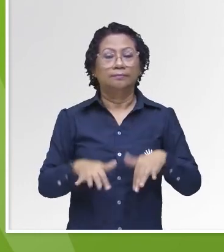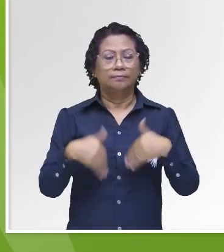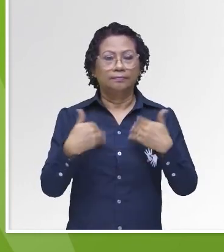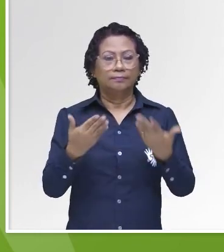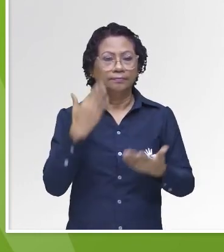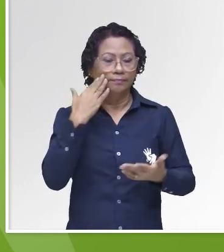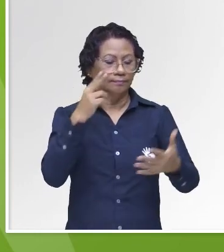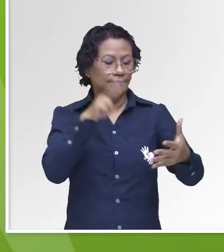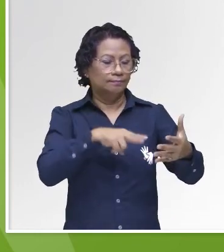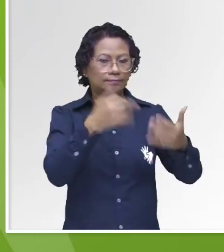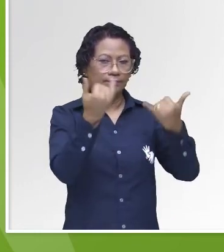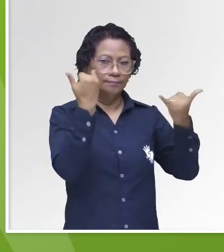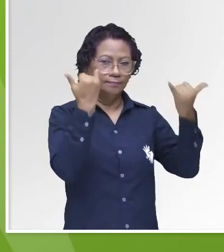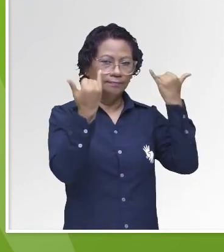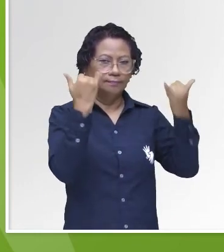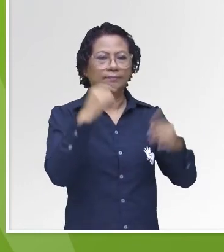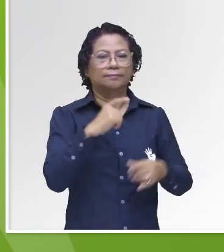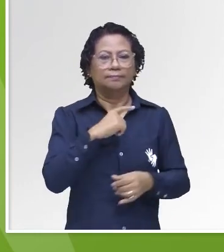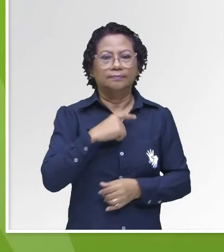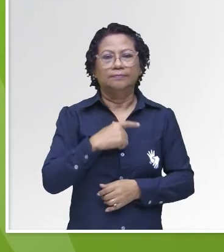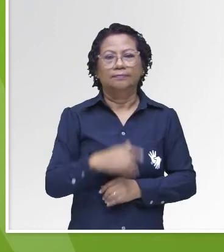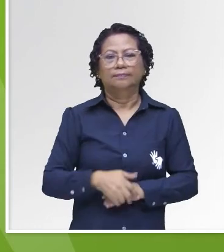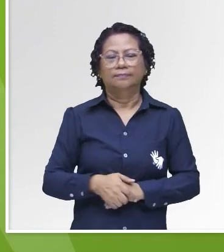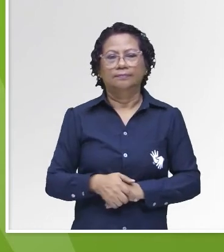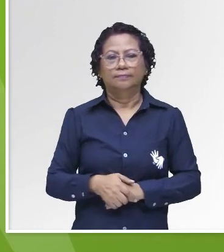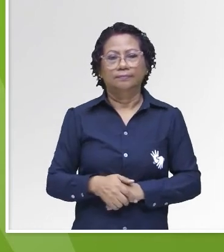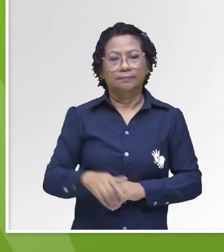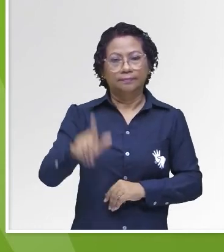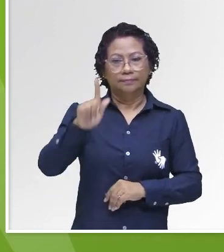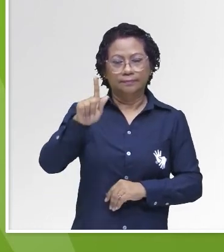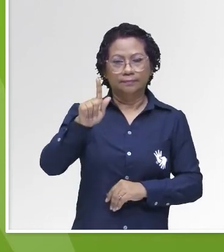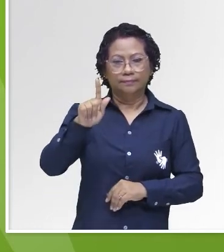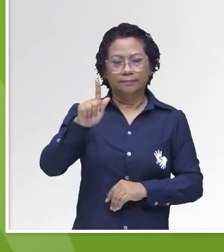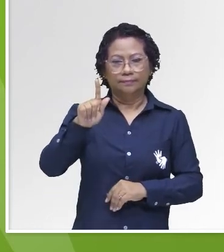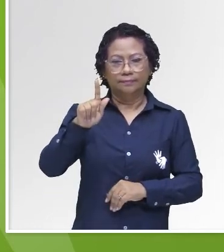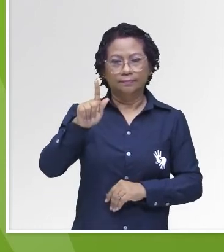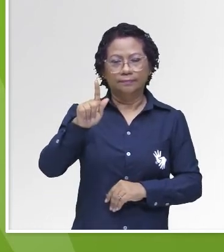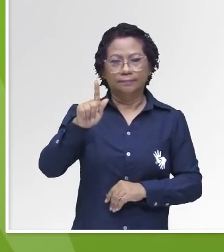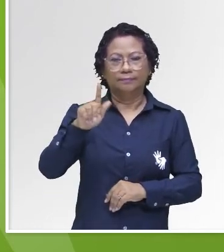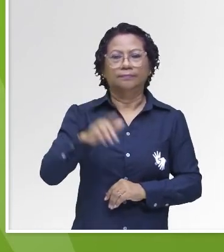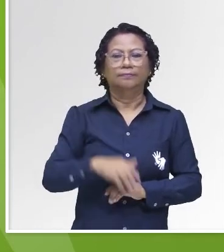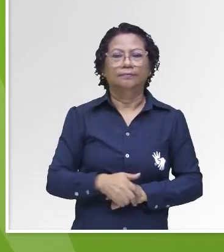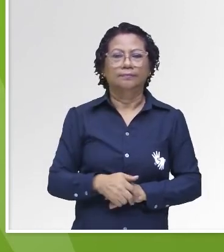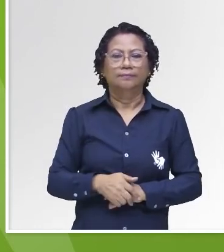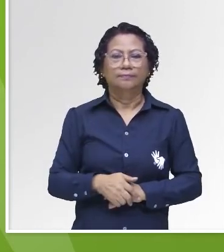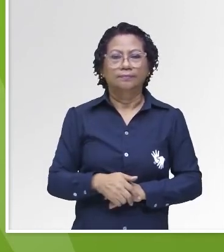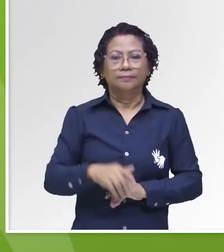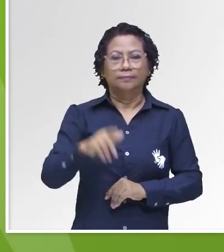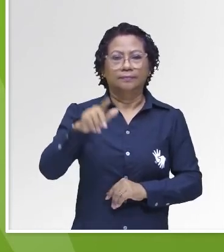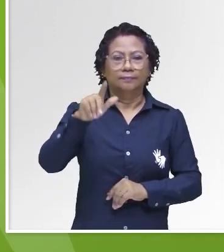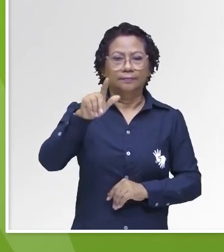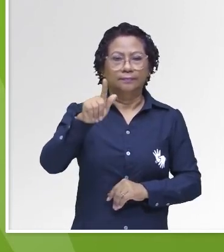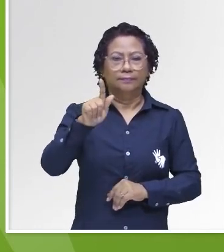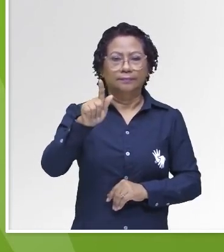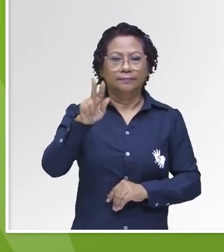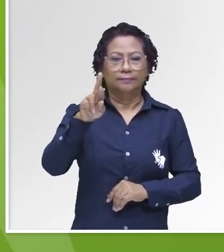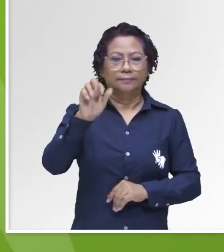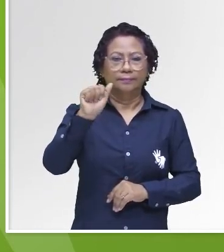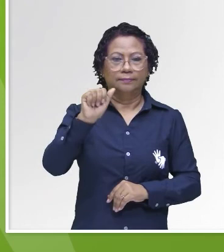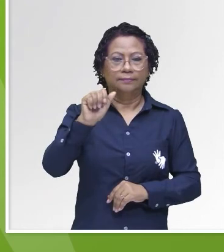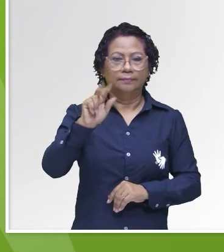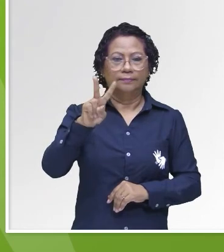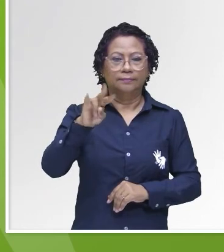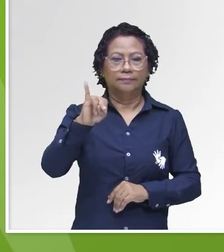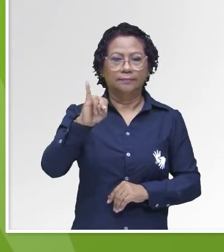cartela nós temos, sendo G a aceleração gravitacional, negativa no movimento de subida, não